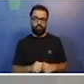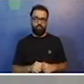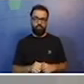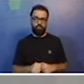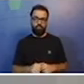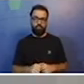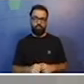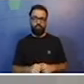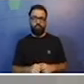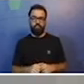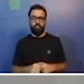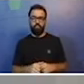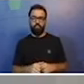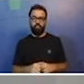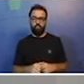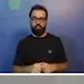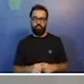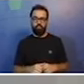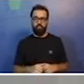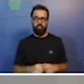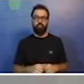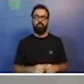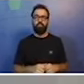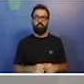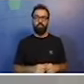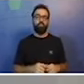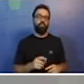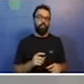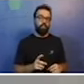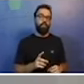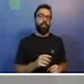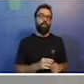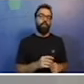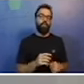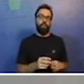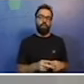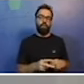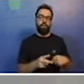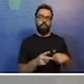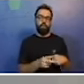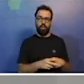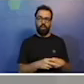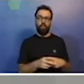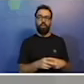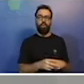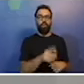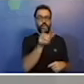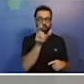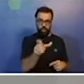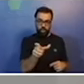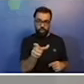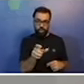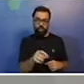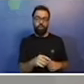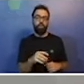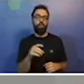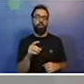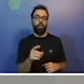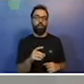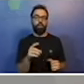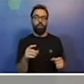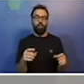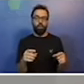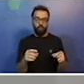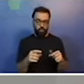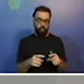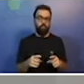Predicativo e sujeito têm números, no caso singular, plural, diferentes. O verbo ser